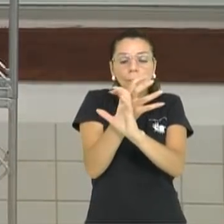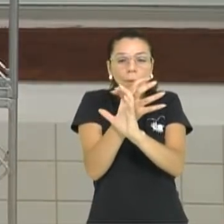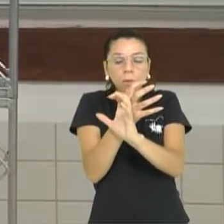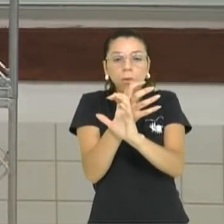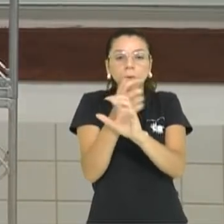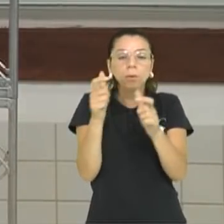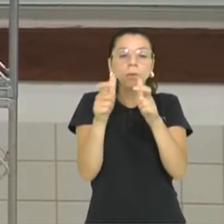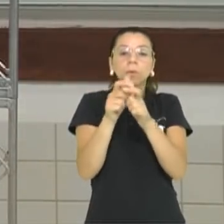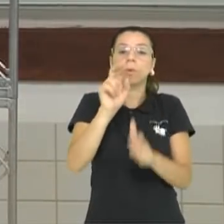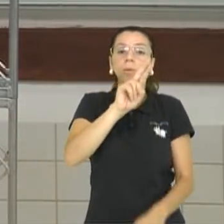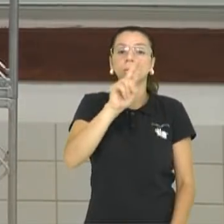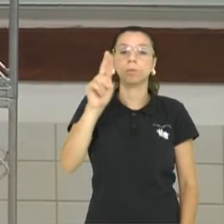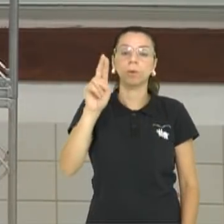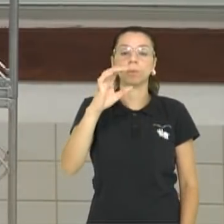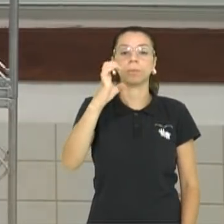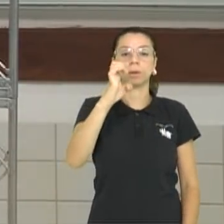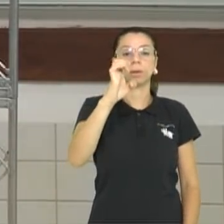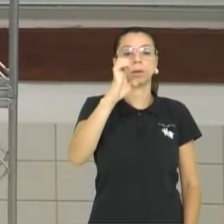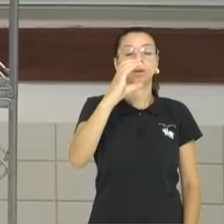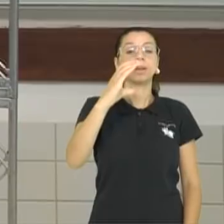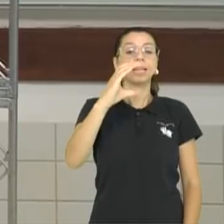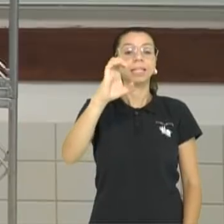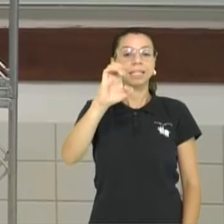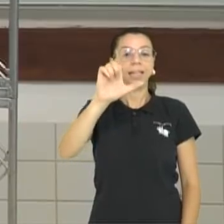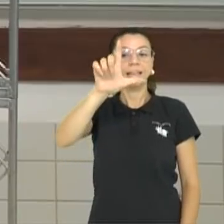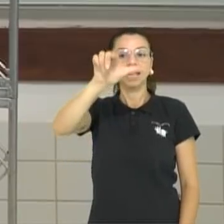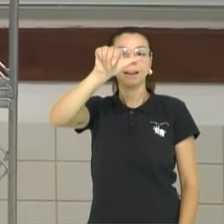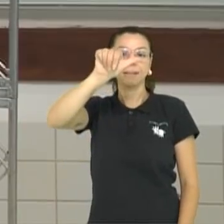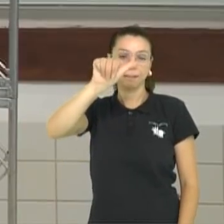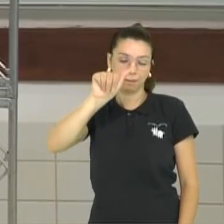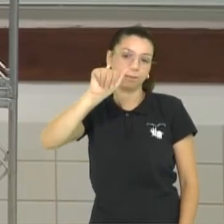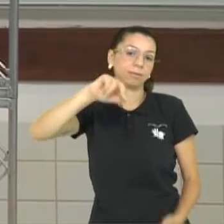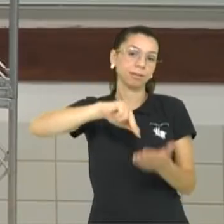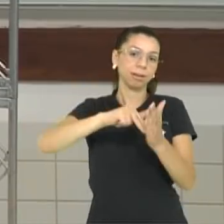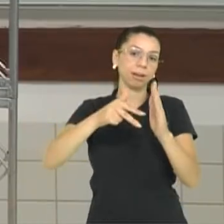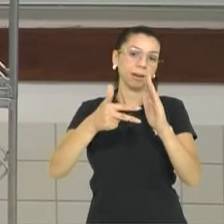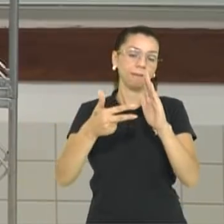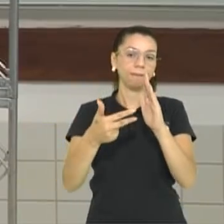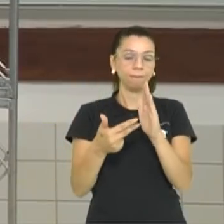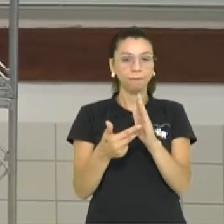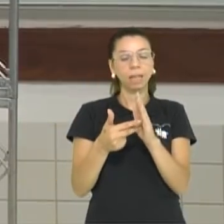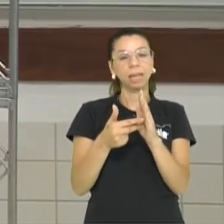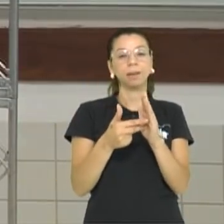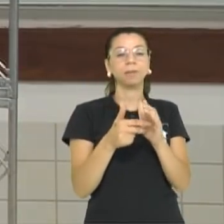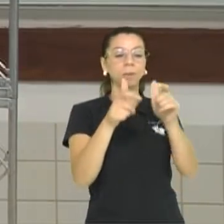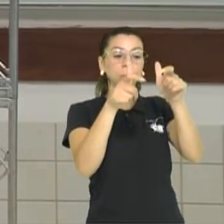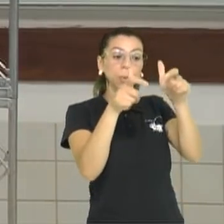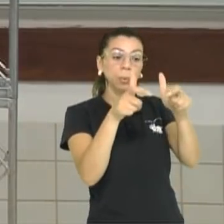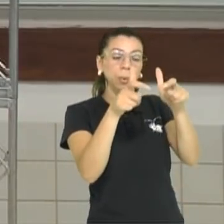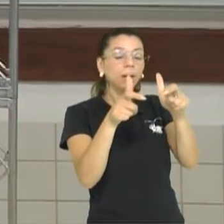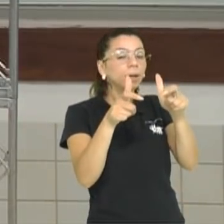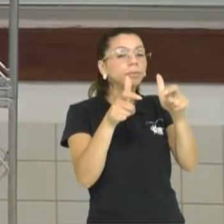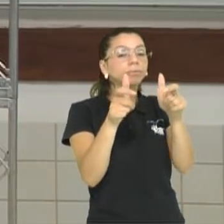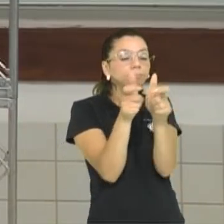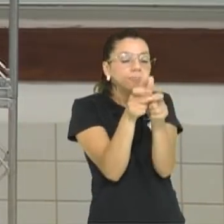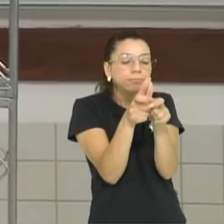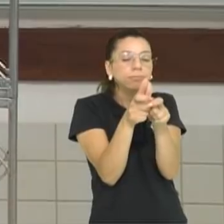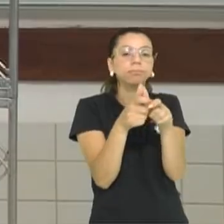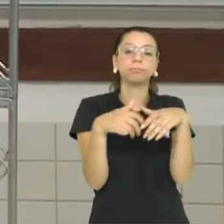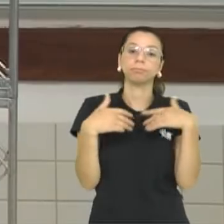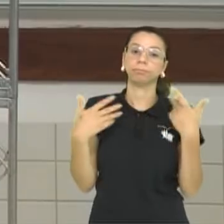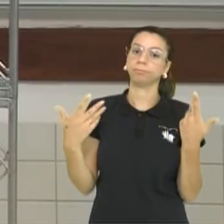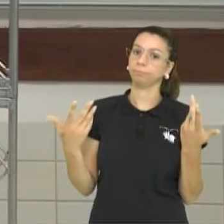de célula, que é um pequeno espaço. Daí veio a palavra célula. Porém, Robert Hooke